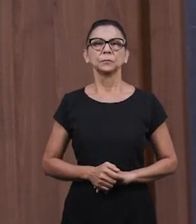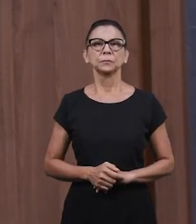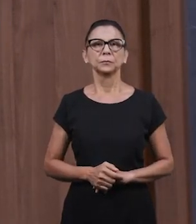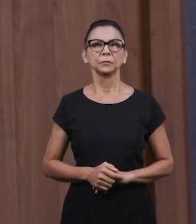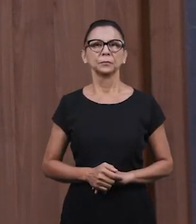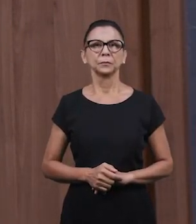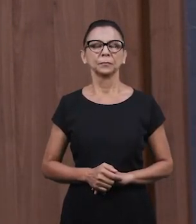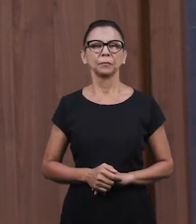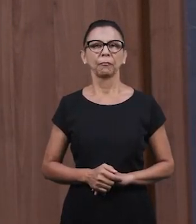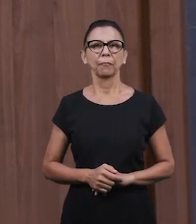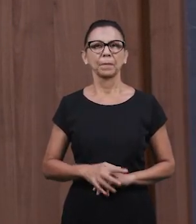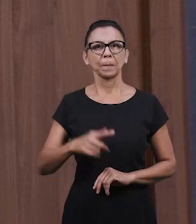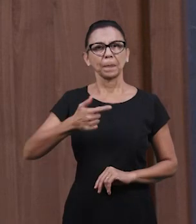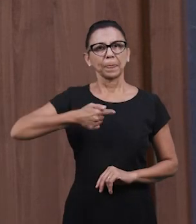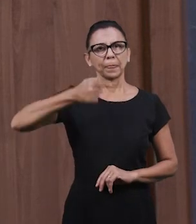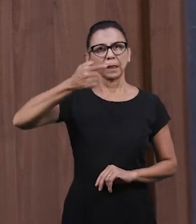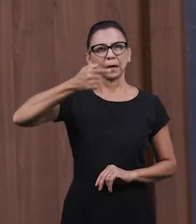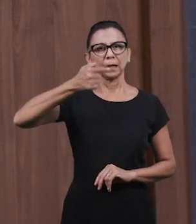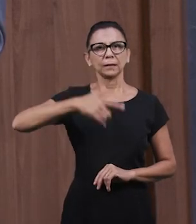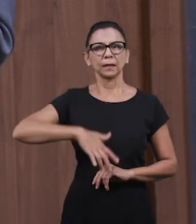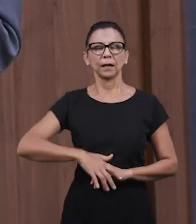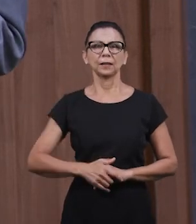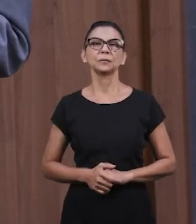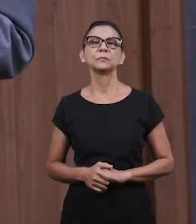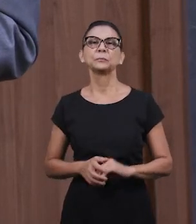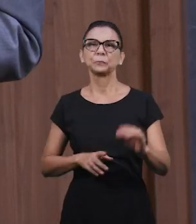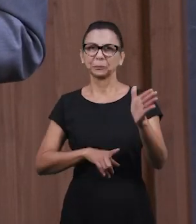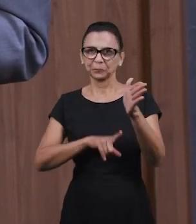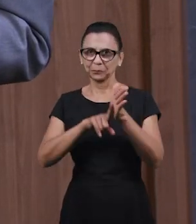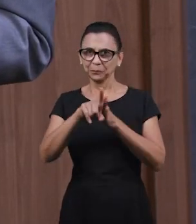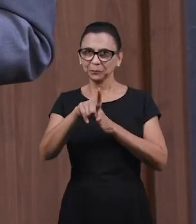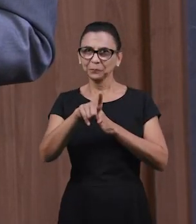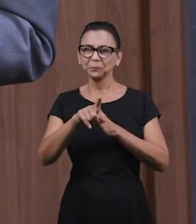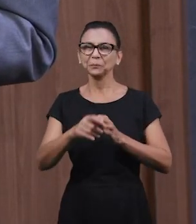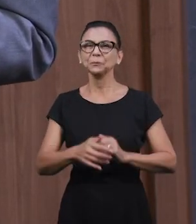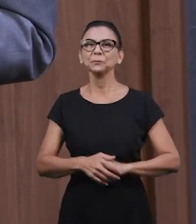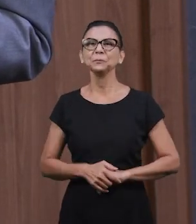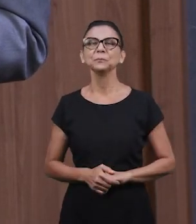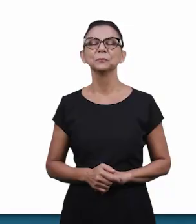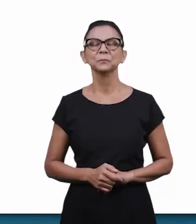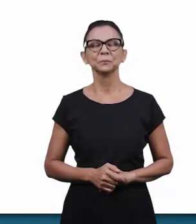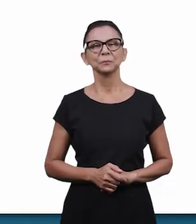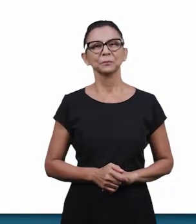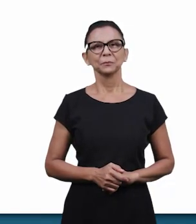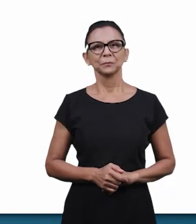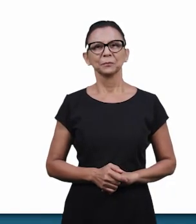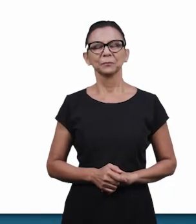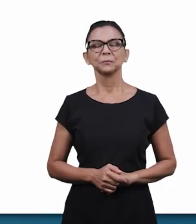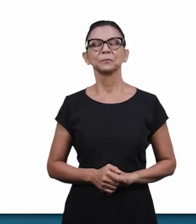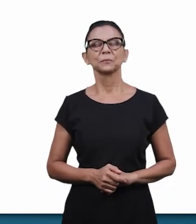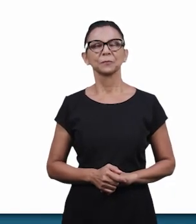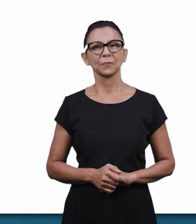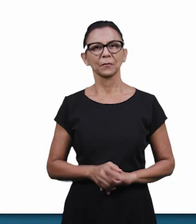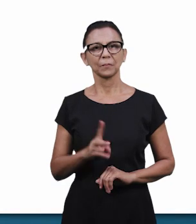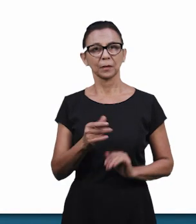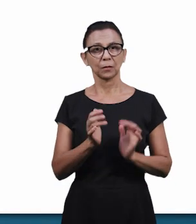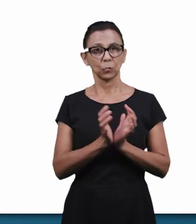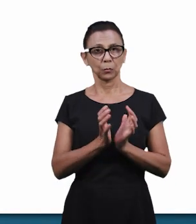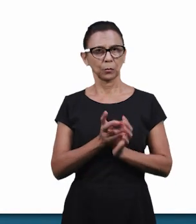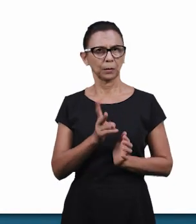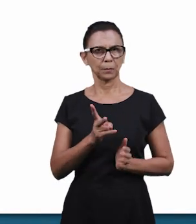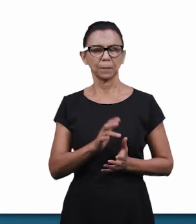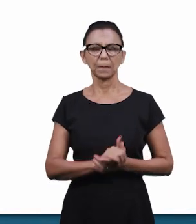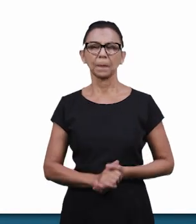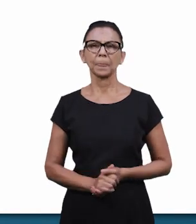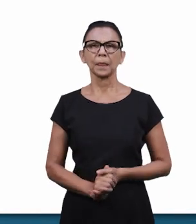pergunta. A nossa sétima pergunta, também destinada a senhoras, jovens e varões, diz o seguinte: quais foram